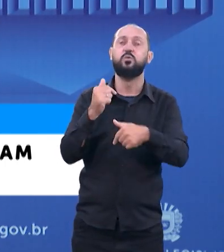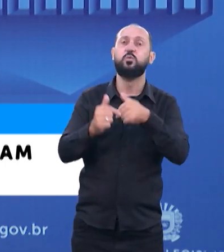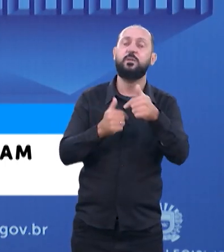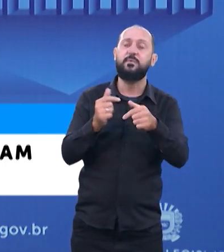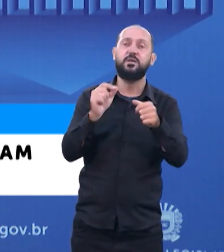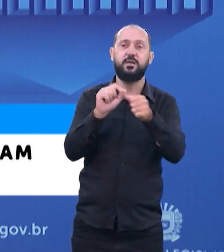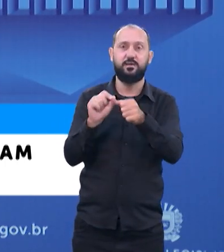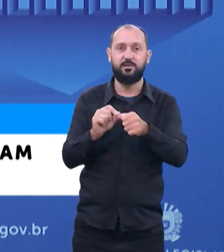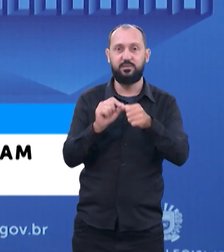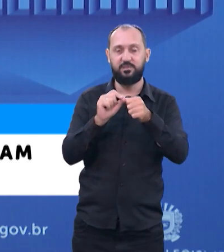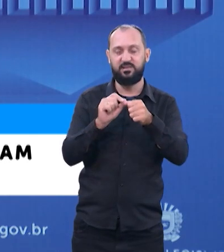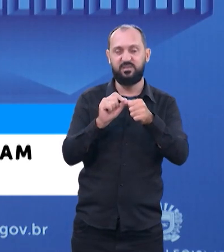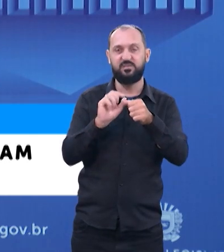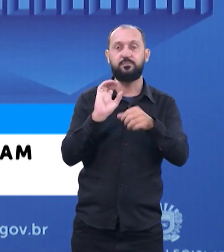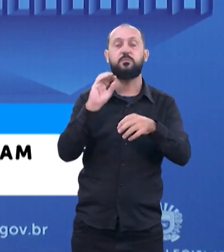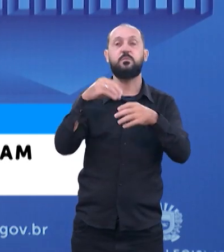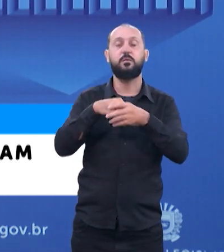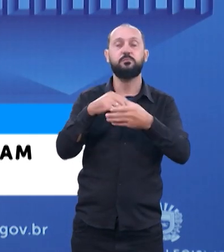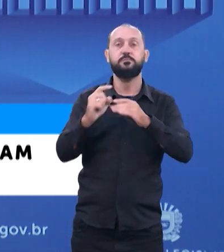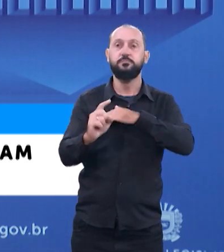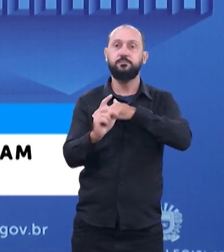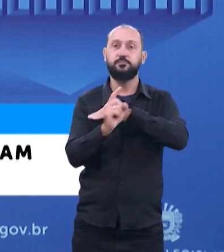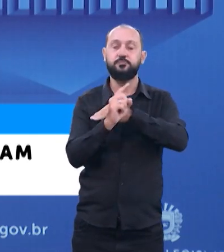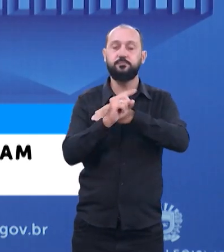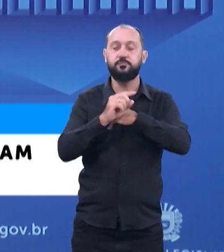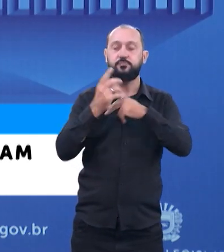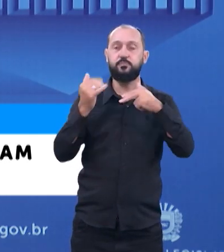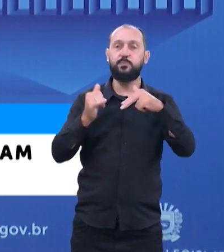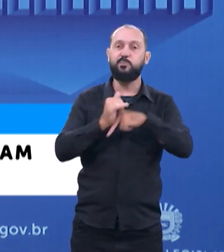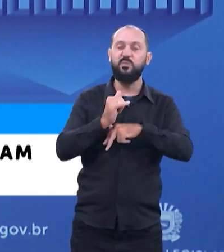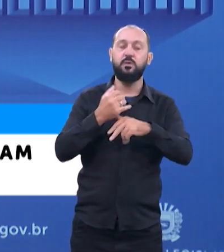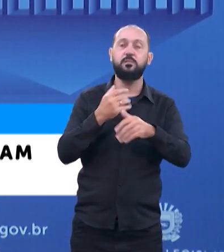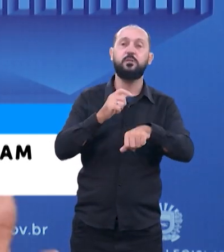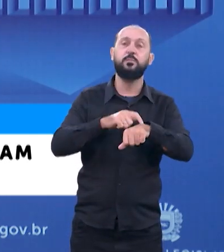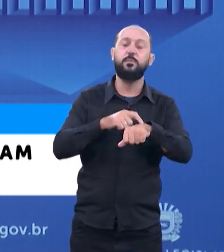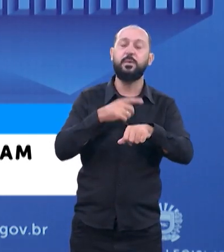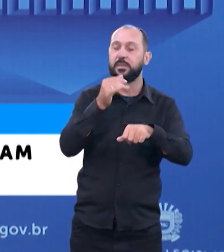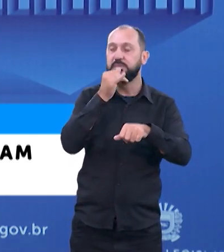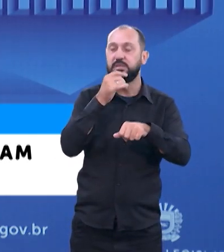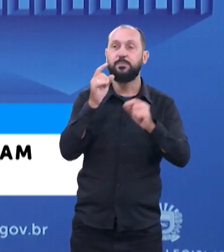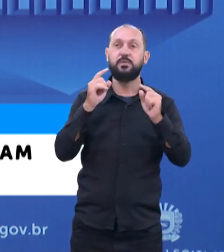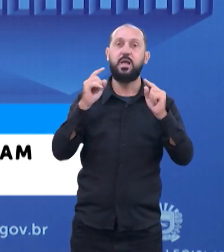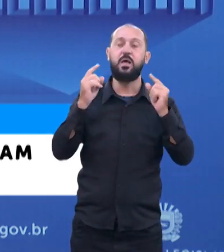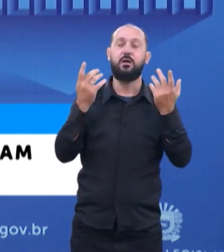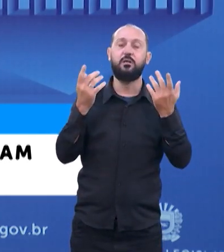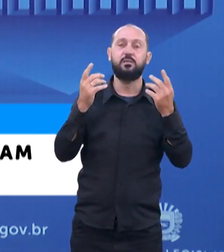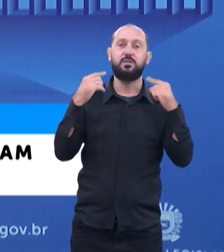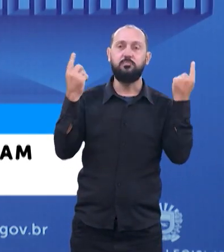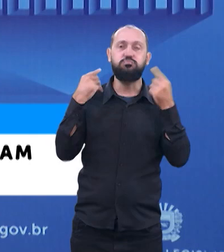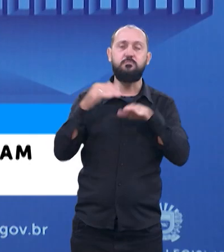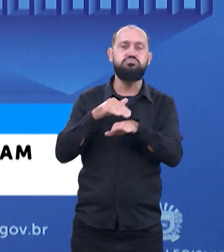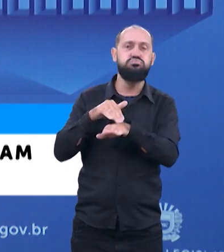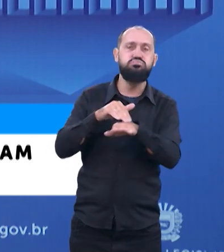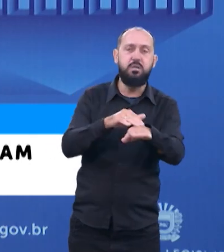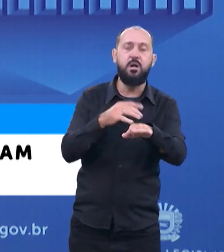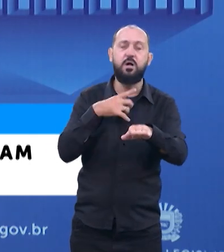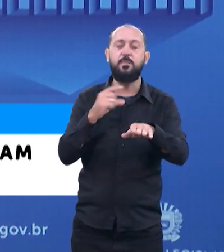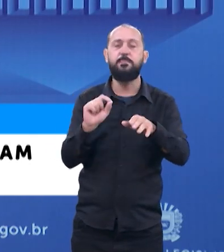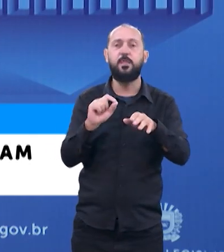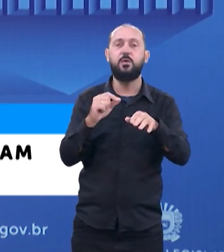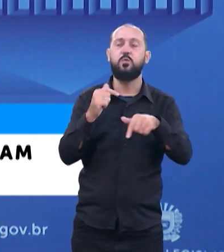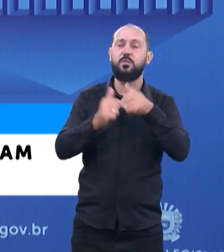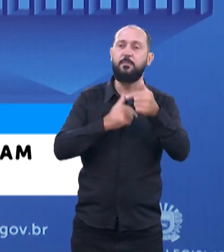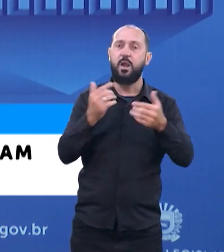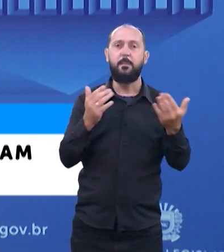do trabalho que serão efetuado para atender a vítima, ou seja, desde o deslocamento desta viatura, o trabalho